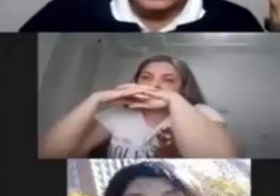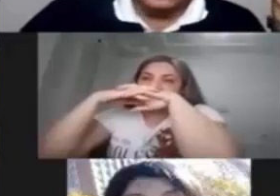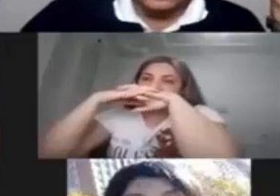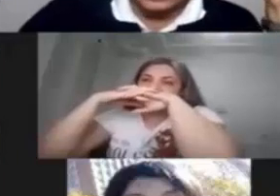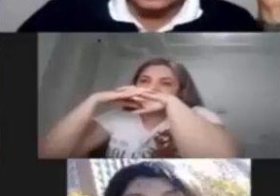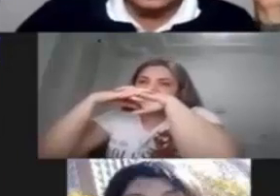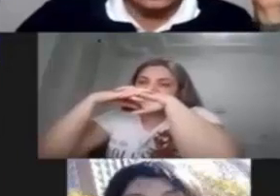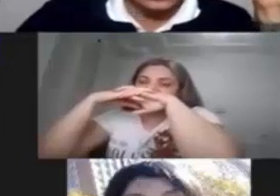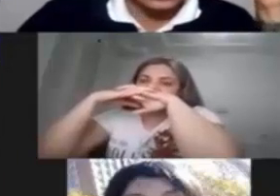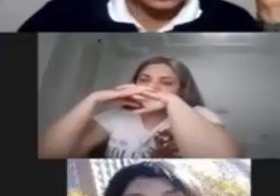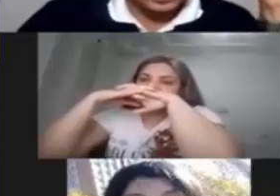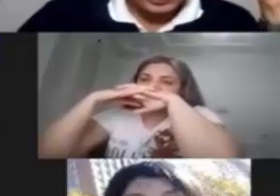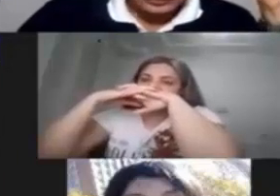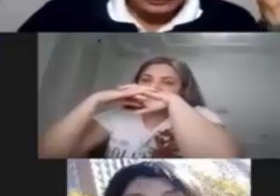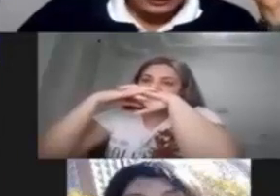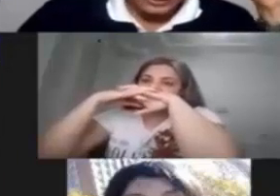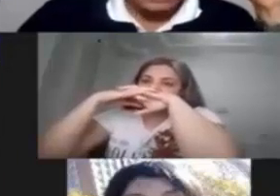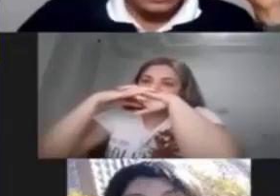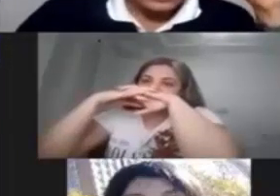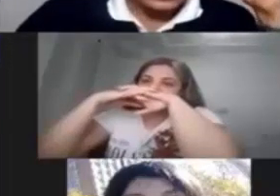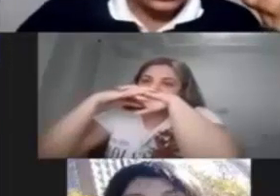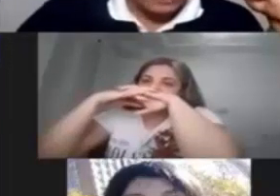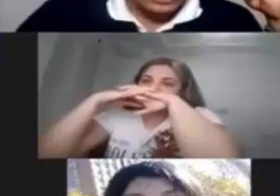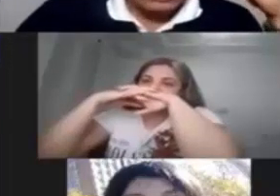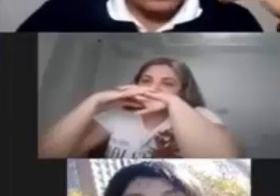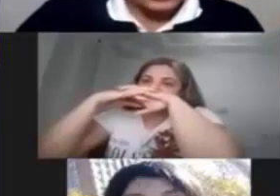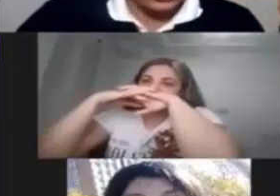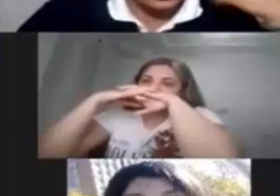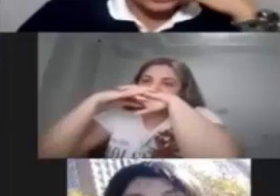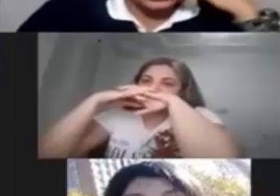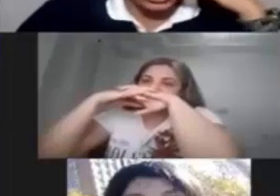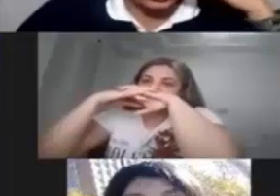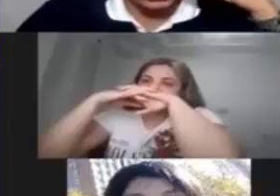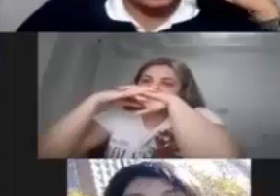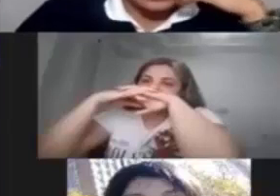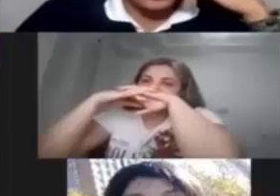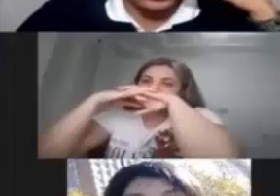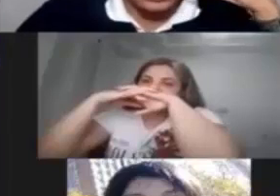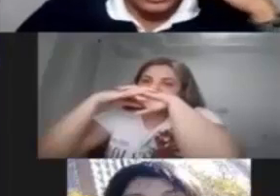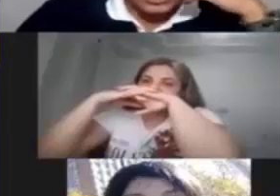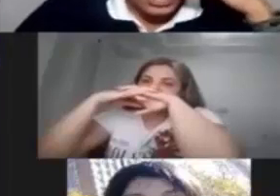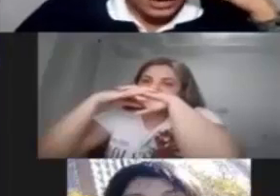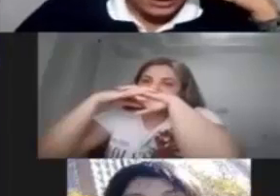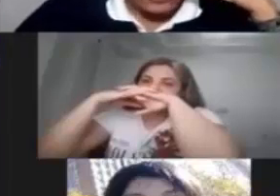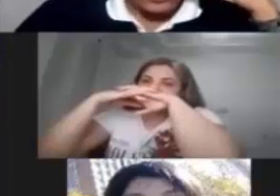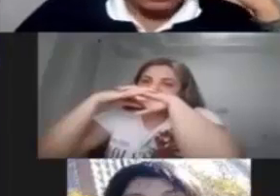que foi na ascensão dele tá? então mais uma vez ó a história do rico e do Lázaro né?